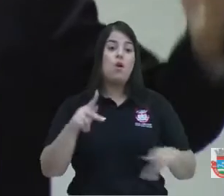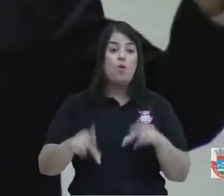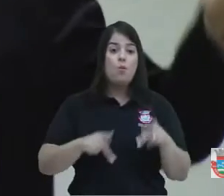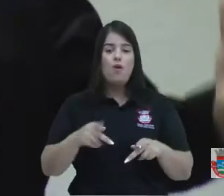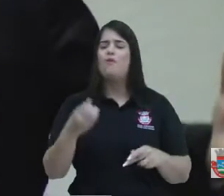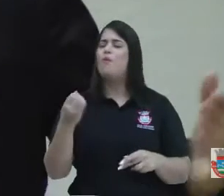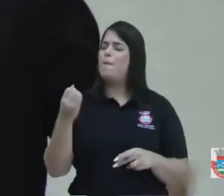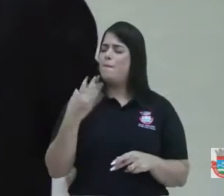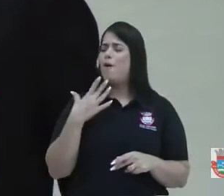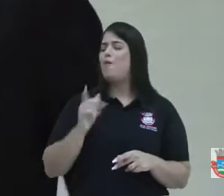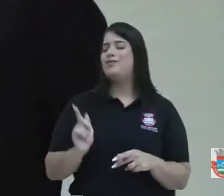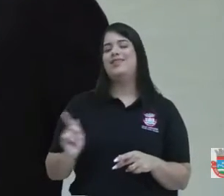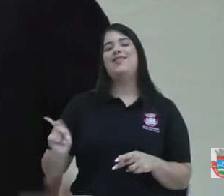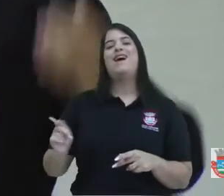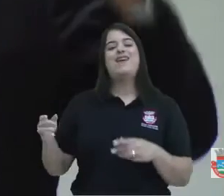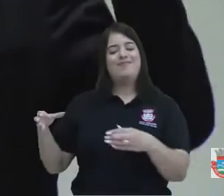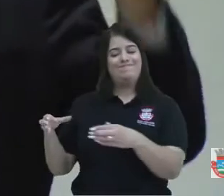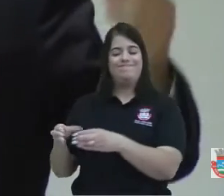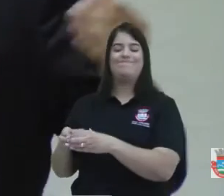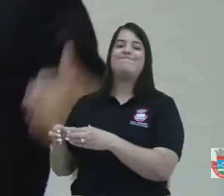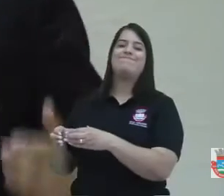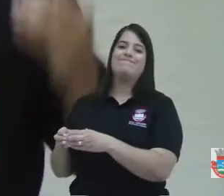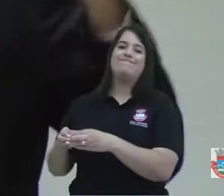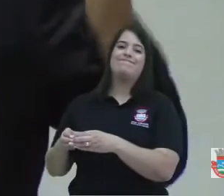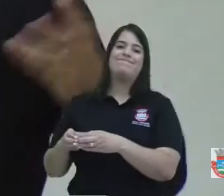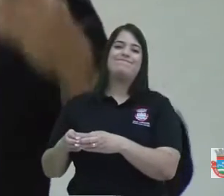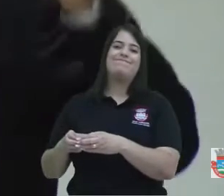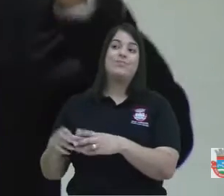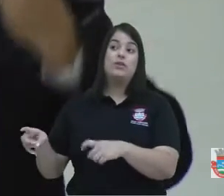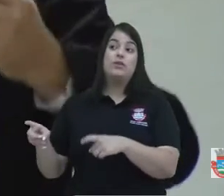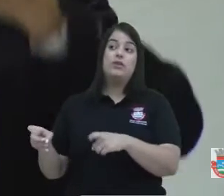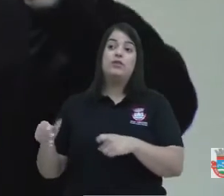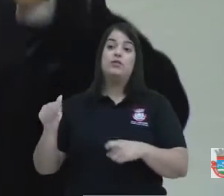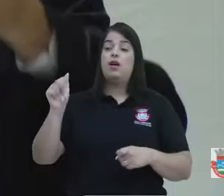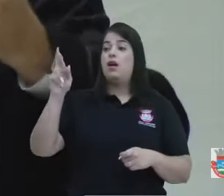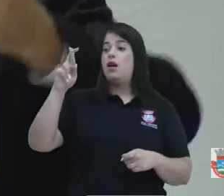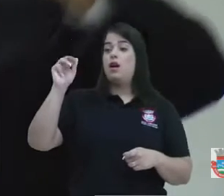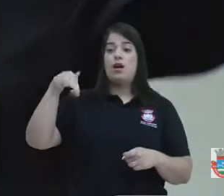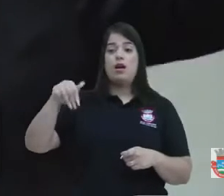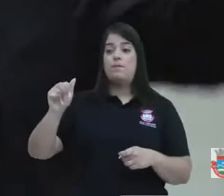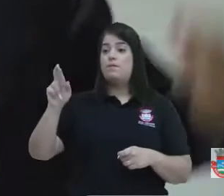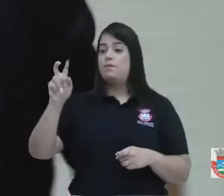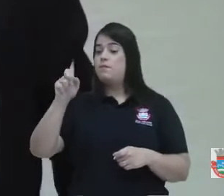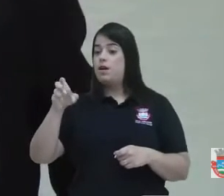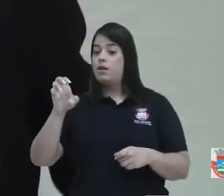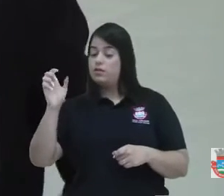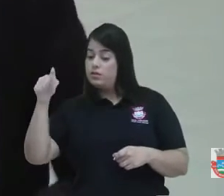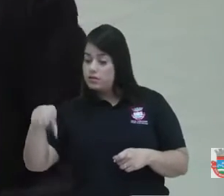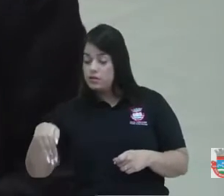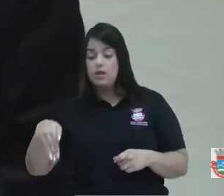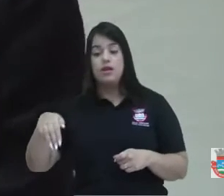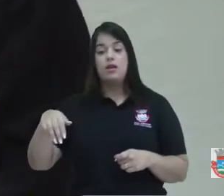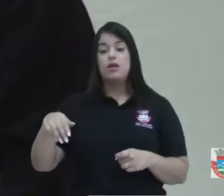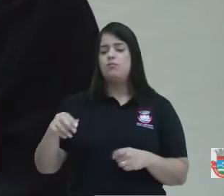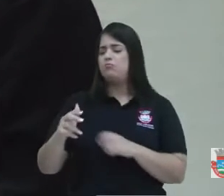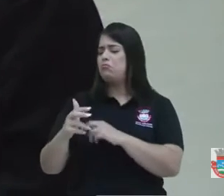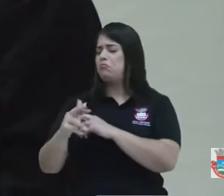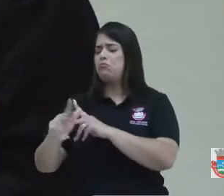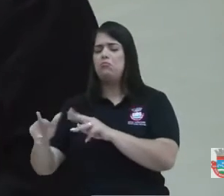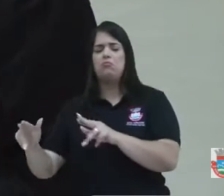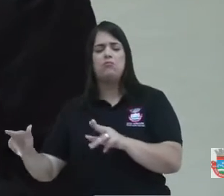boas da região de Armazém, Açude Novo, Milho Branco, Gama, e vai ser atendido. Então, minha